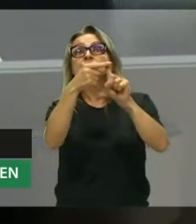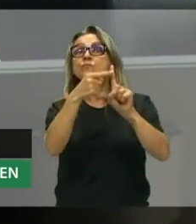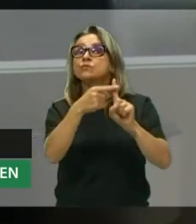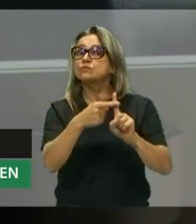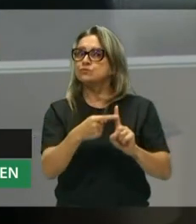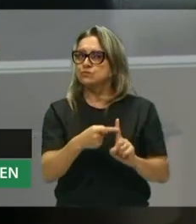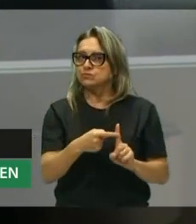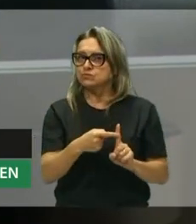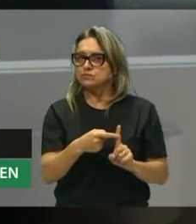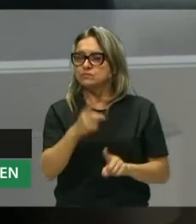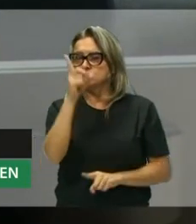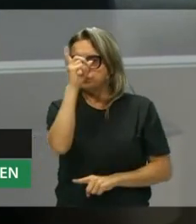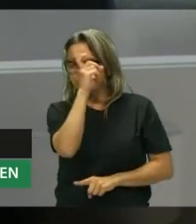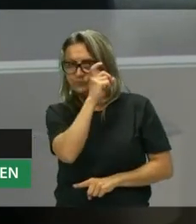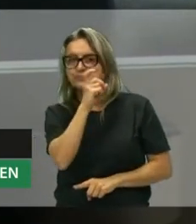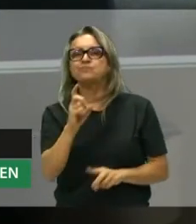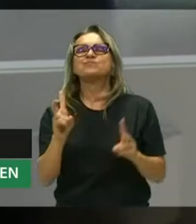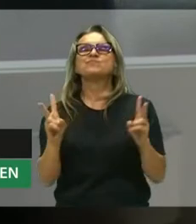como disse o meu nobre